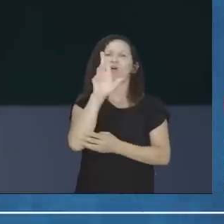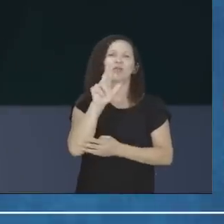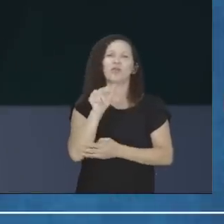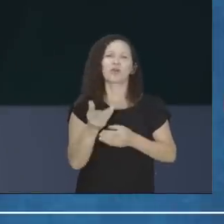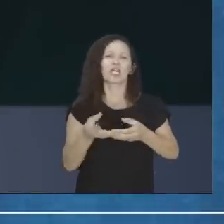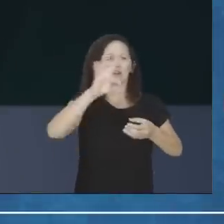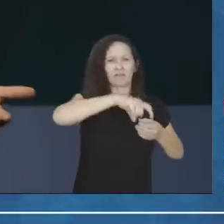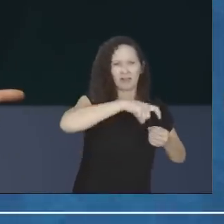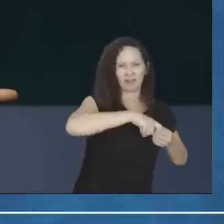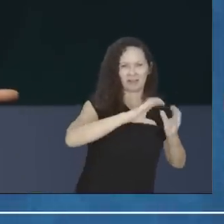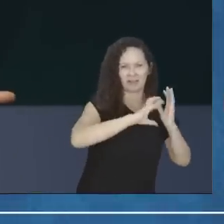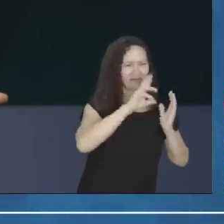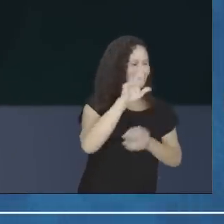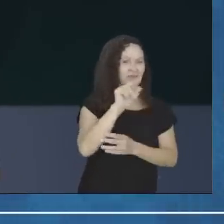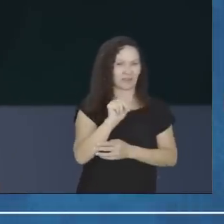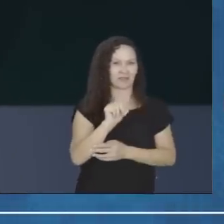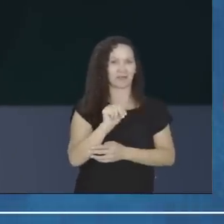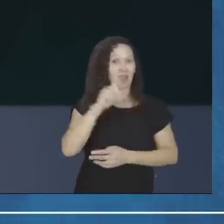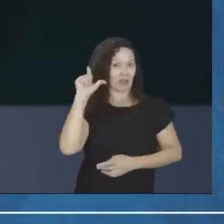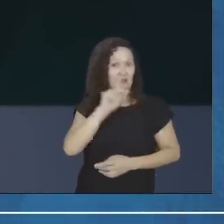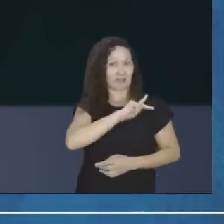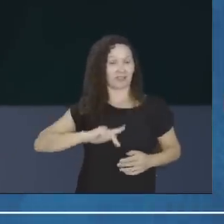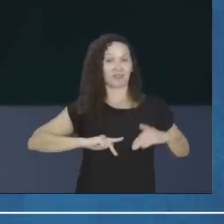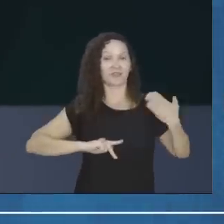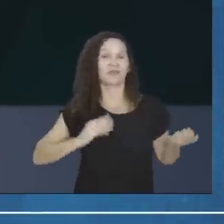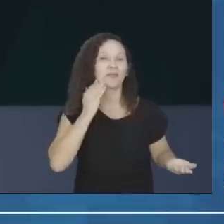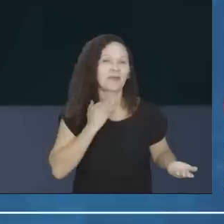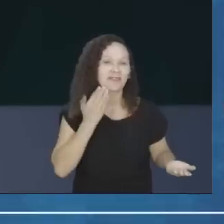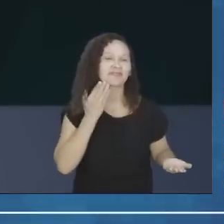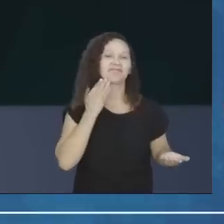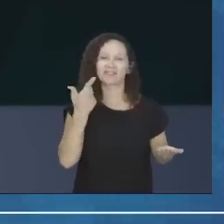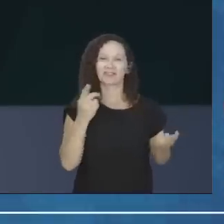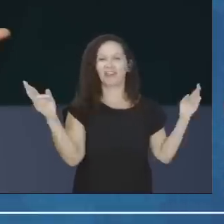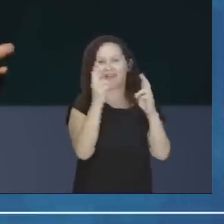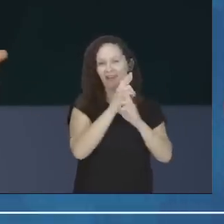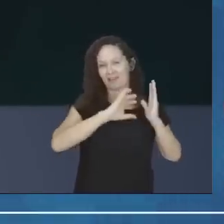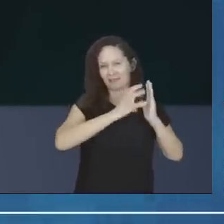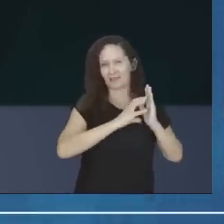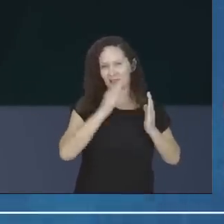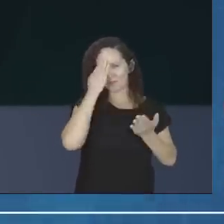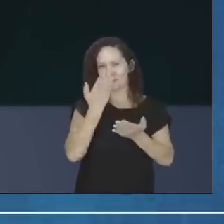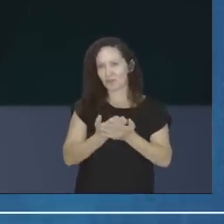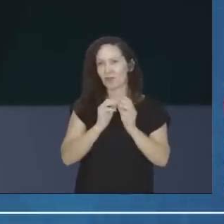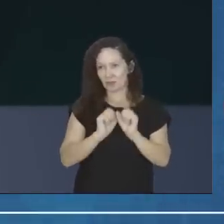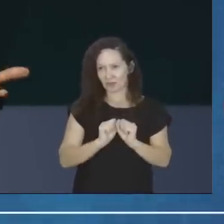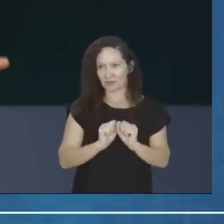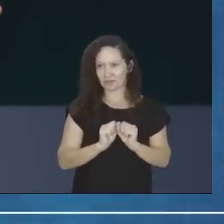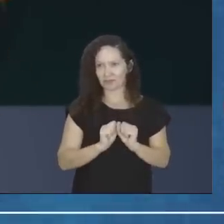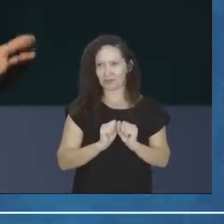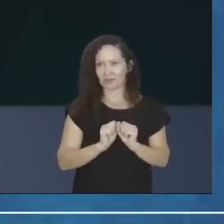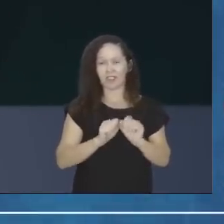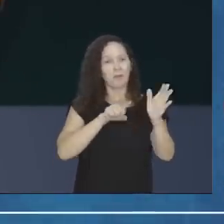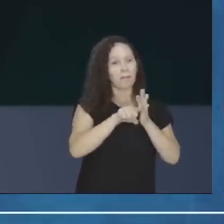na vida dele, e até outro dia era presidente de banco, né? E, então, eu acho, né, o Bernard Appy, se você consultar o